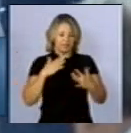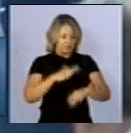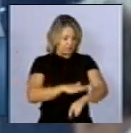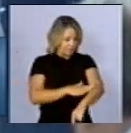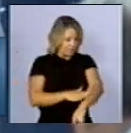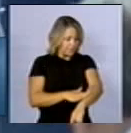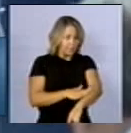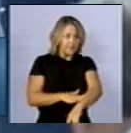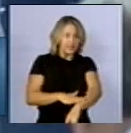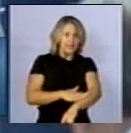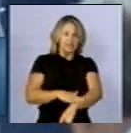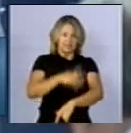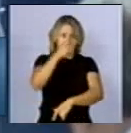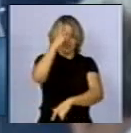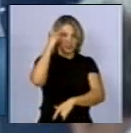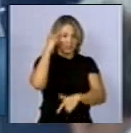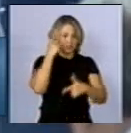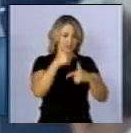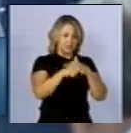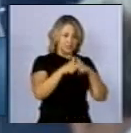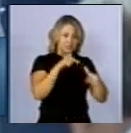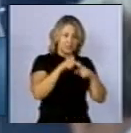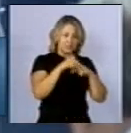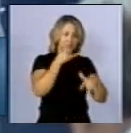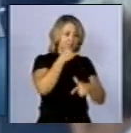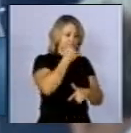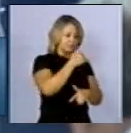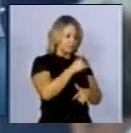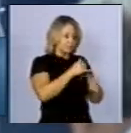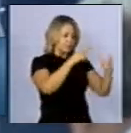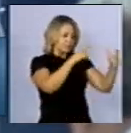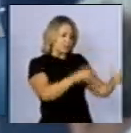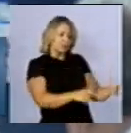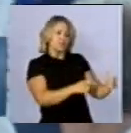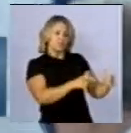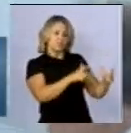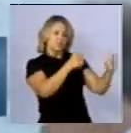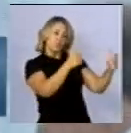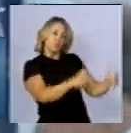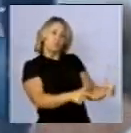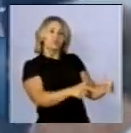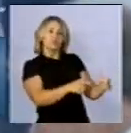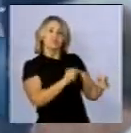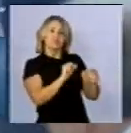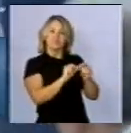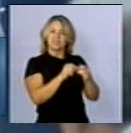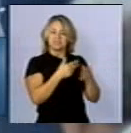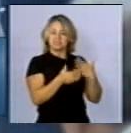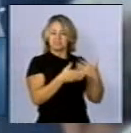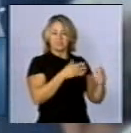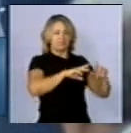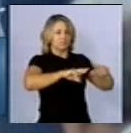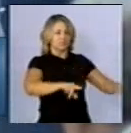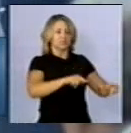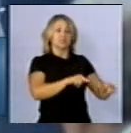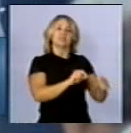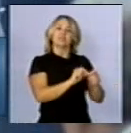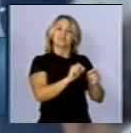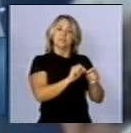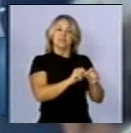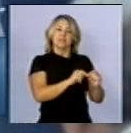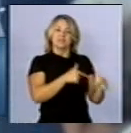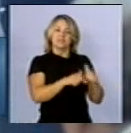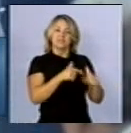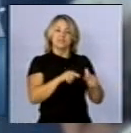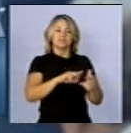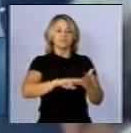dos dos trabalhadores dessas localidade independente das suas atividades tem um administração